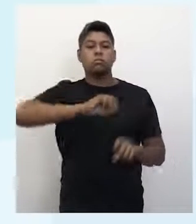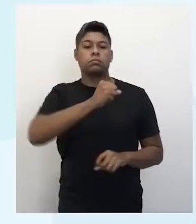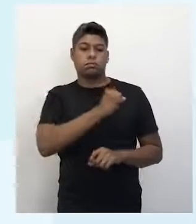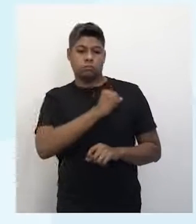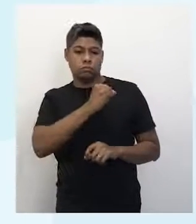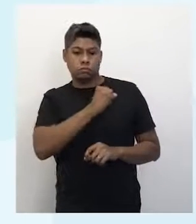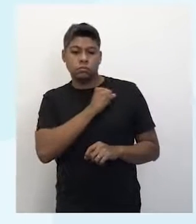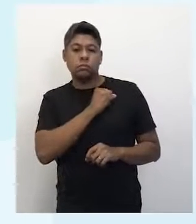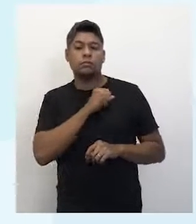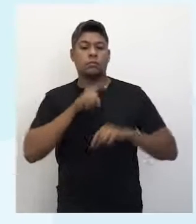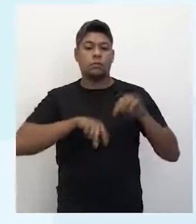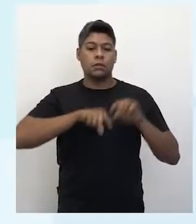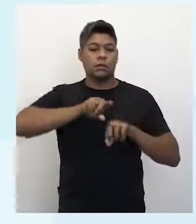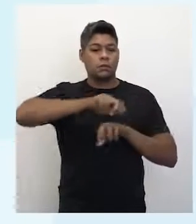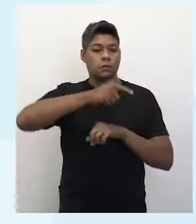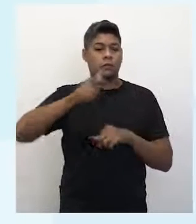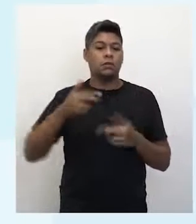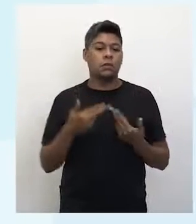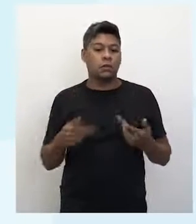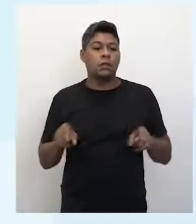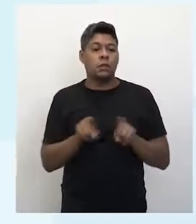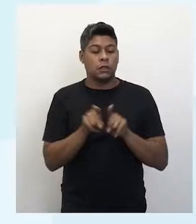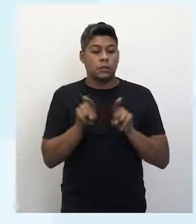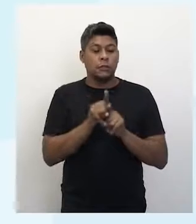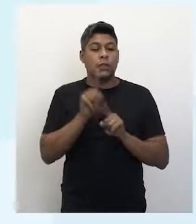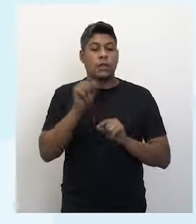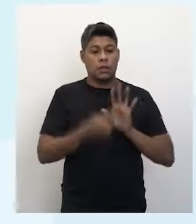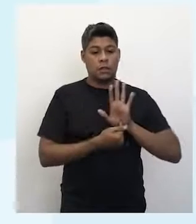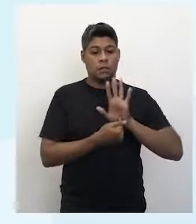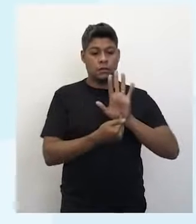religiosidade, adereços, entre outras coisas. Elas são